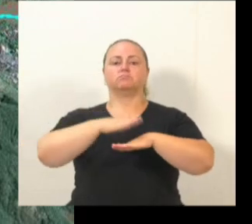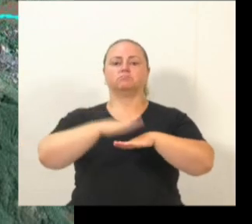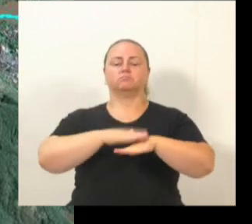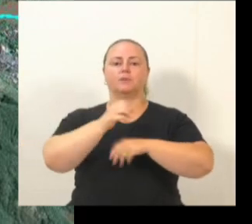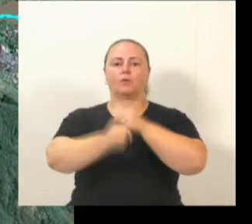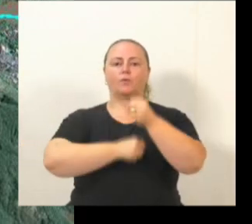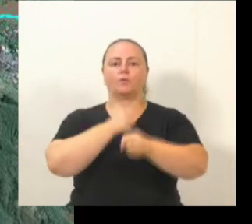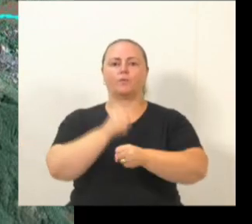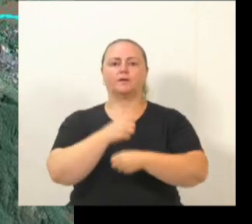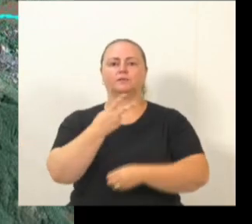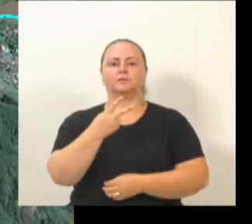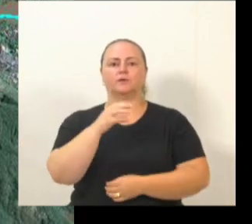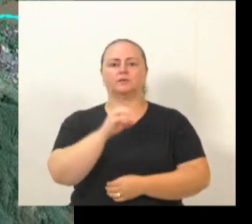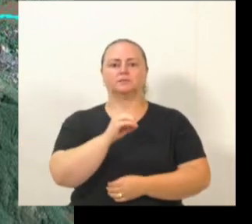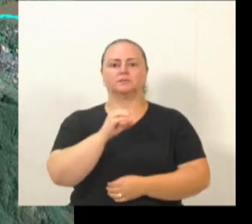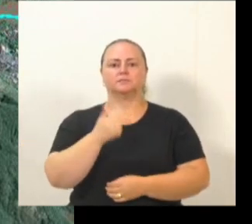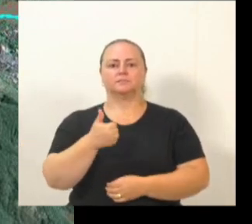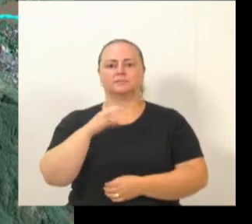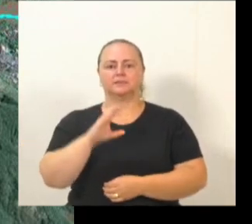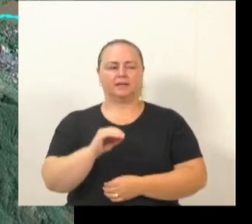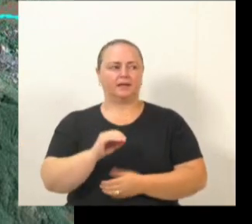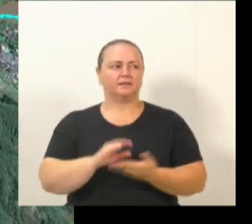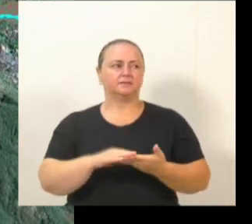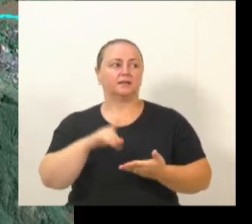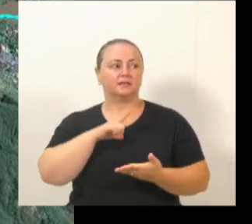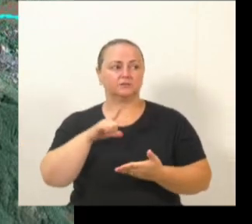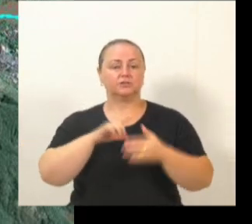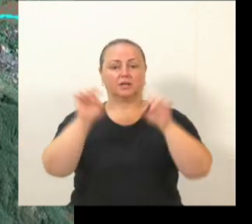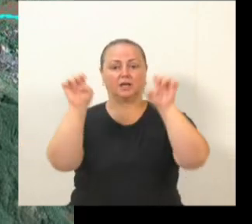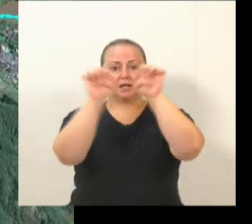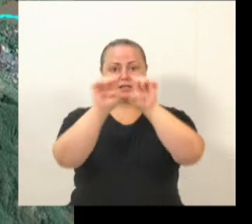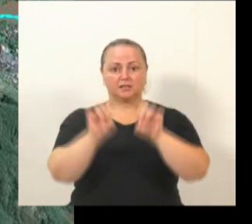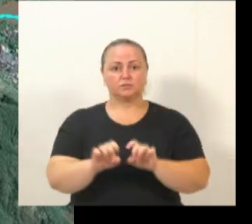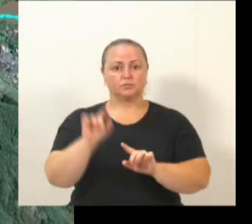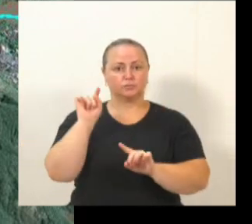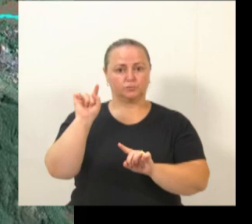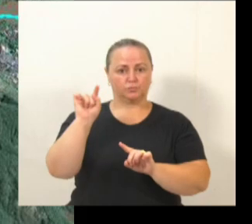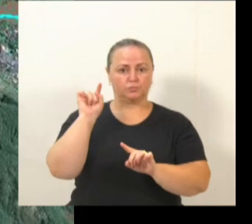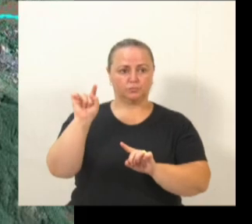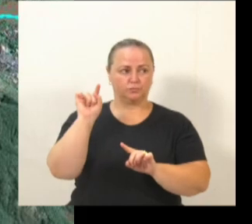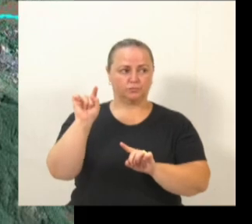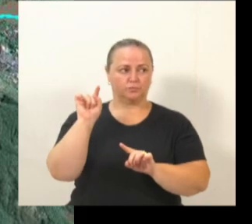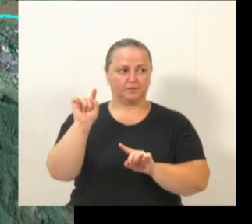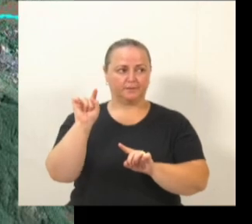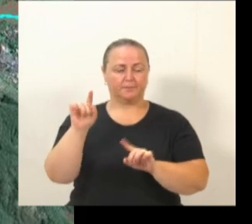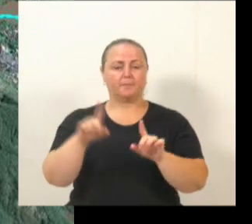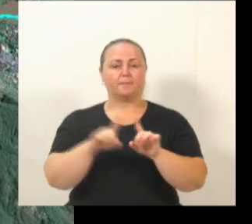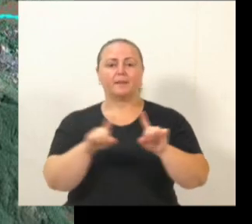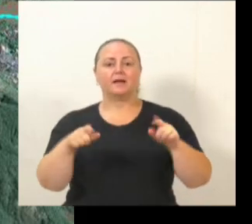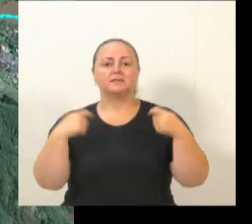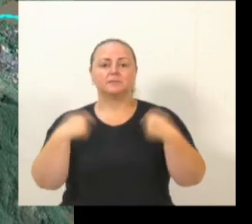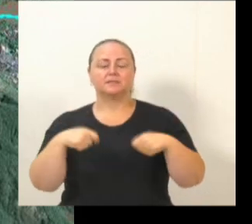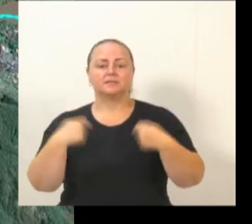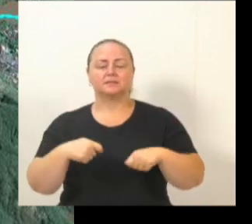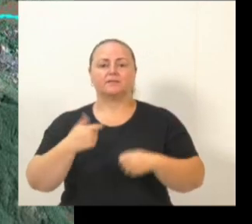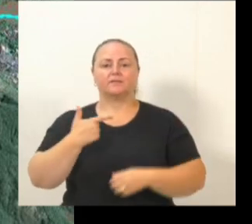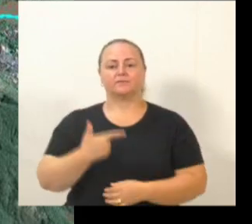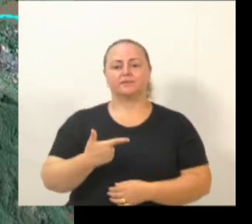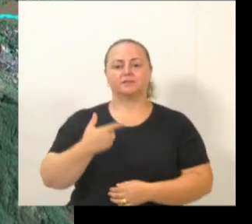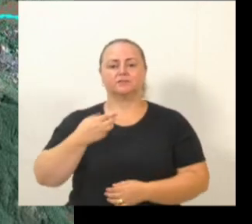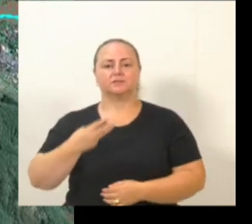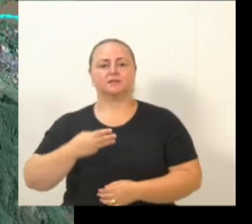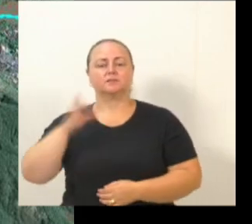tinha como base essa estrutura toda, que na época deveria cobrir 23% de atendimento da